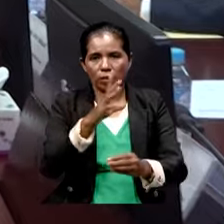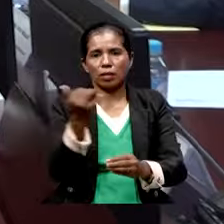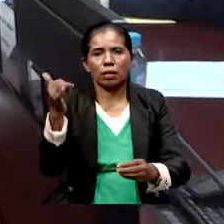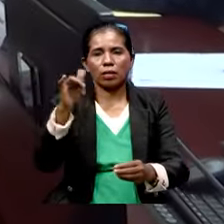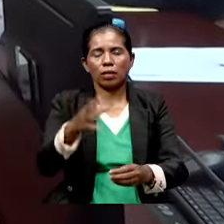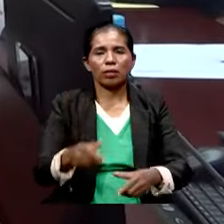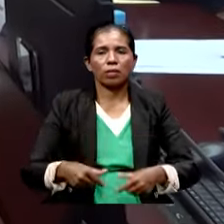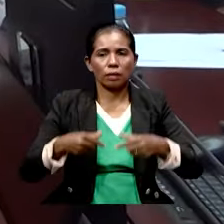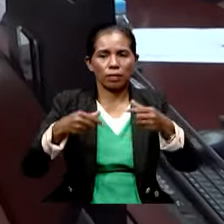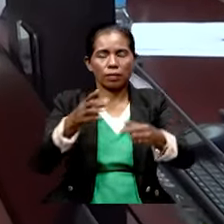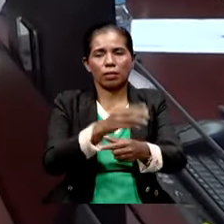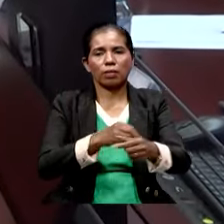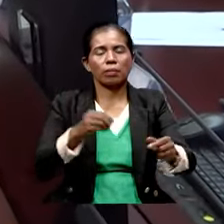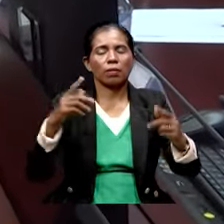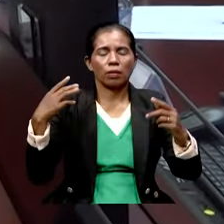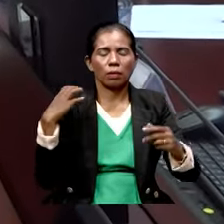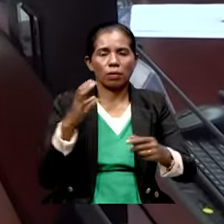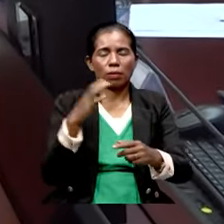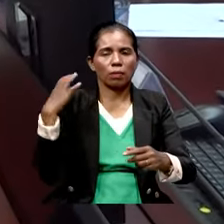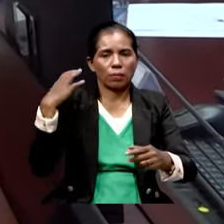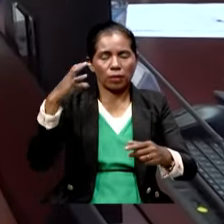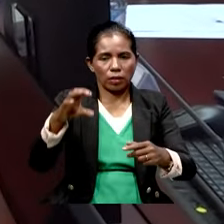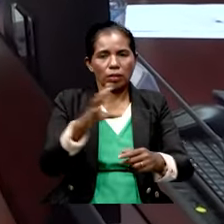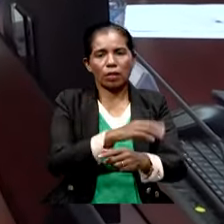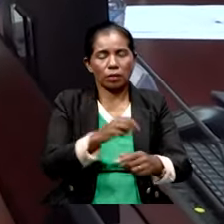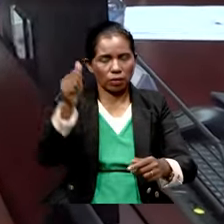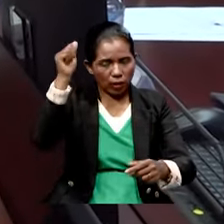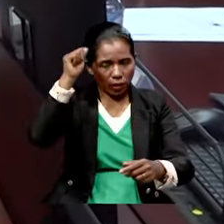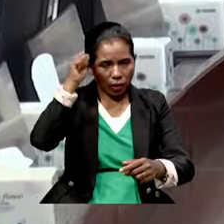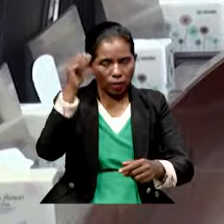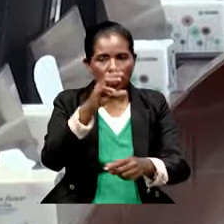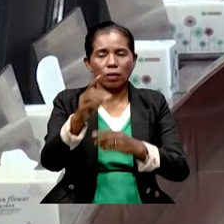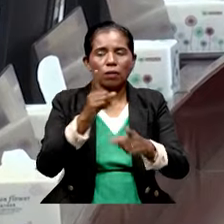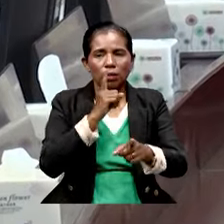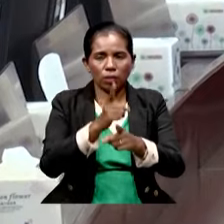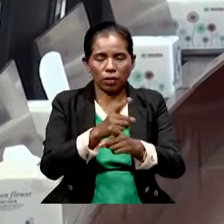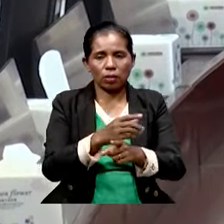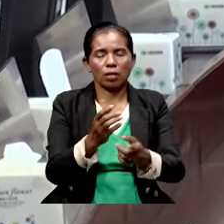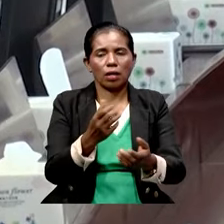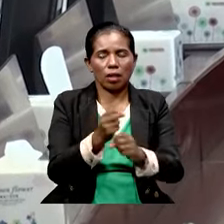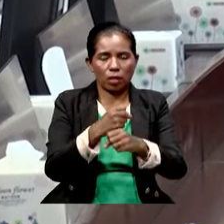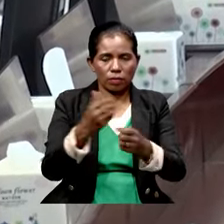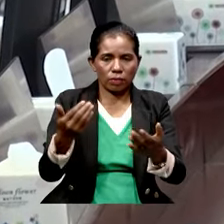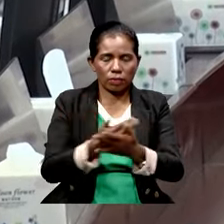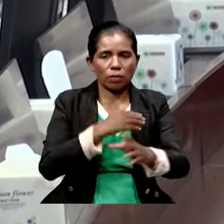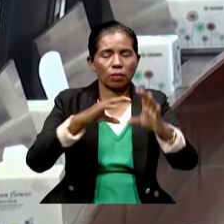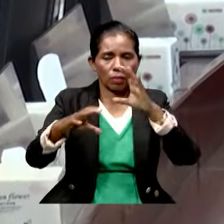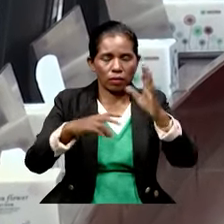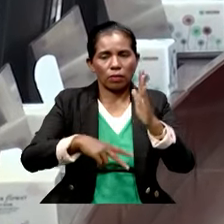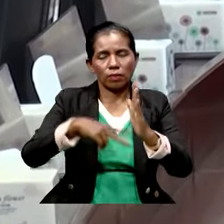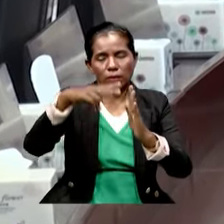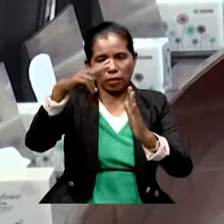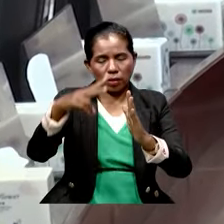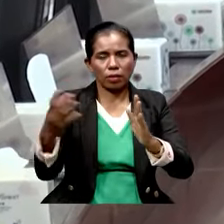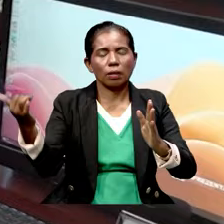de fortalecimento da competência nesse pensamento analítico crítico, criatividade e comunicação. No valorização